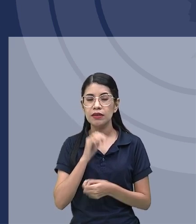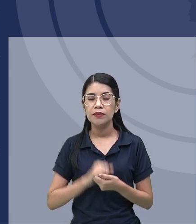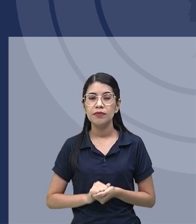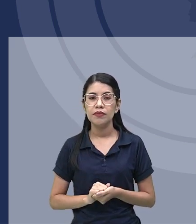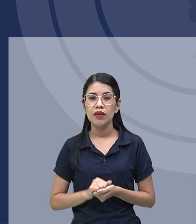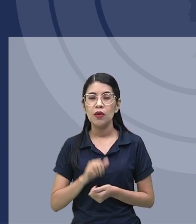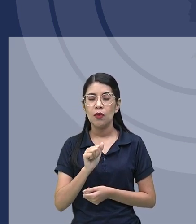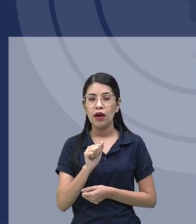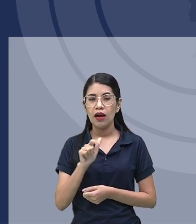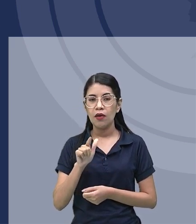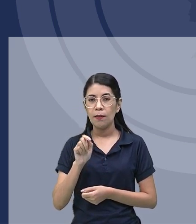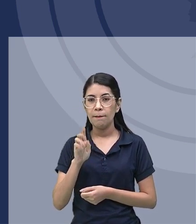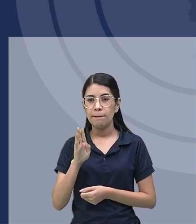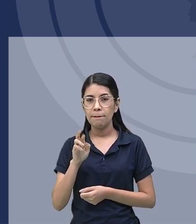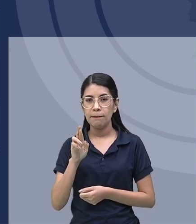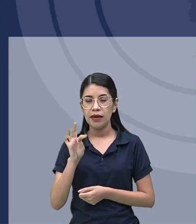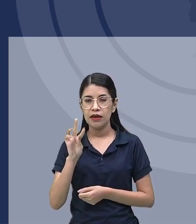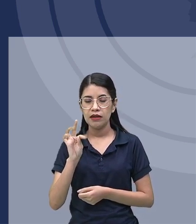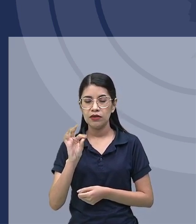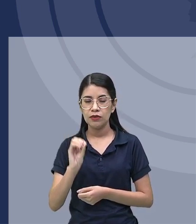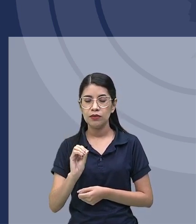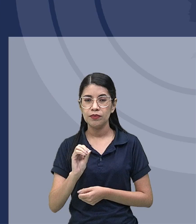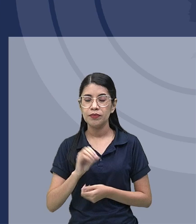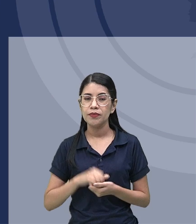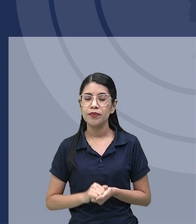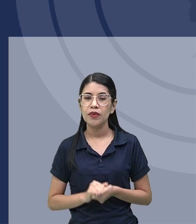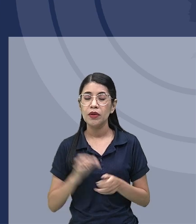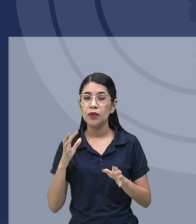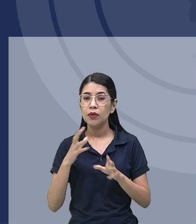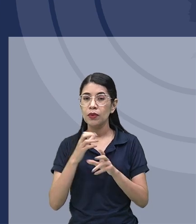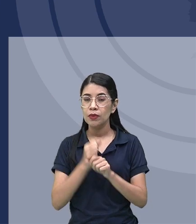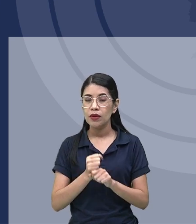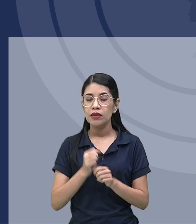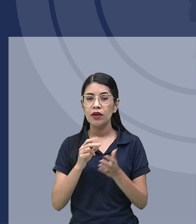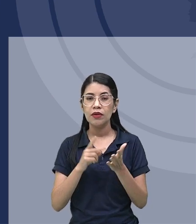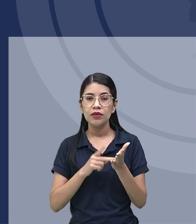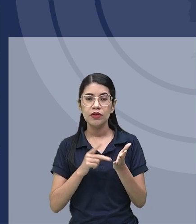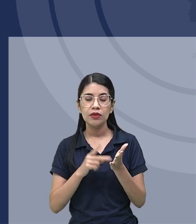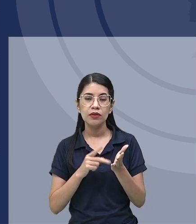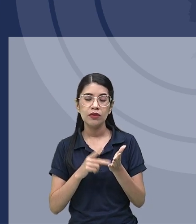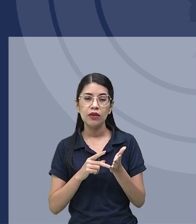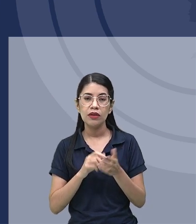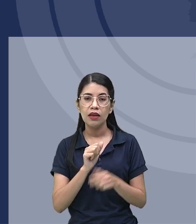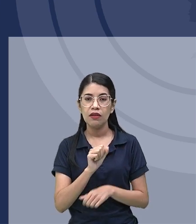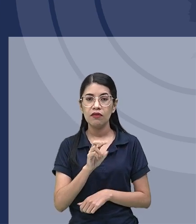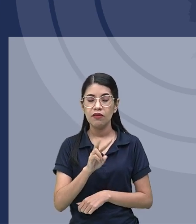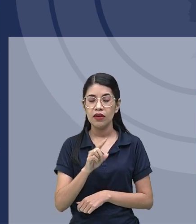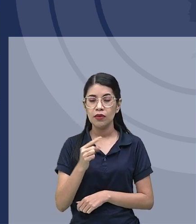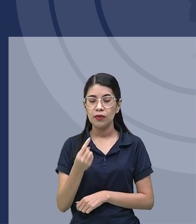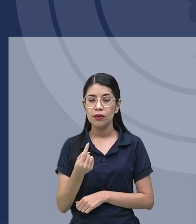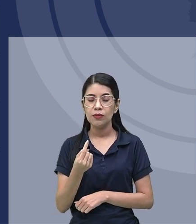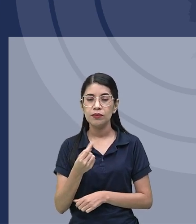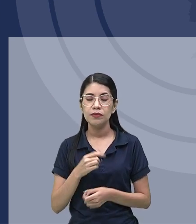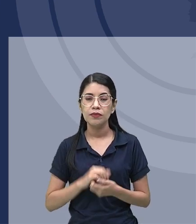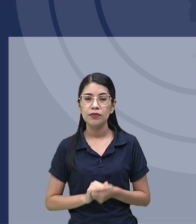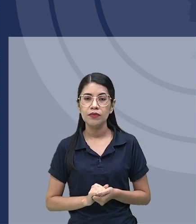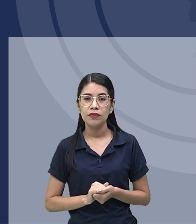o Alberto Machado. No total da avaliação 1, contando com a avaliação de